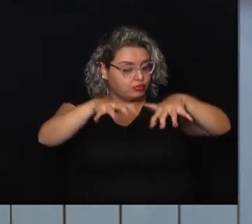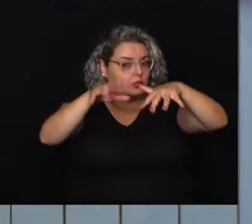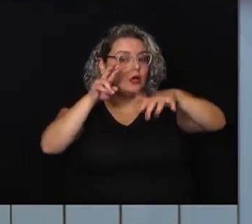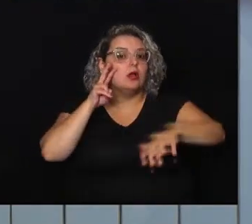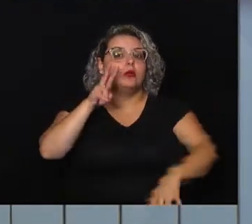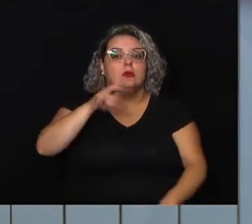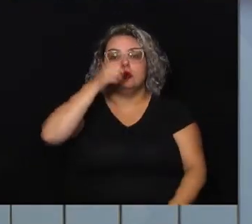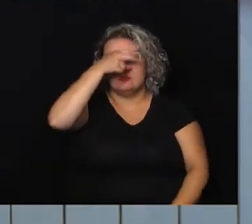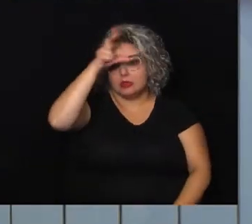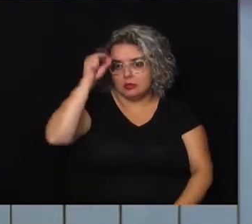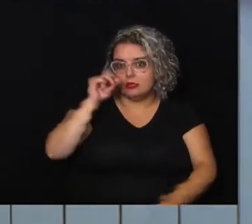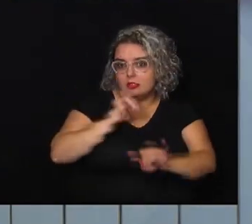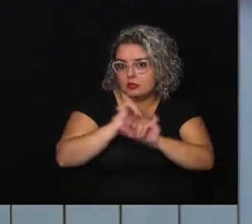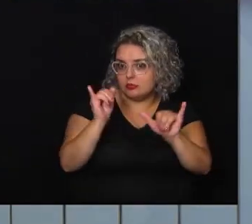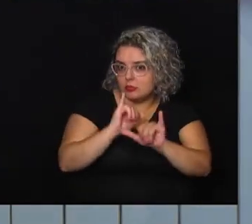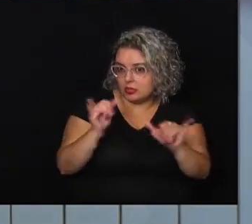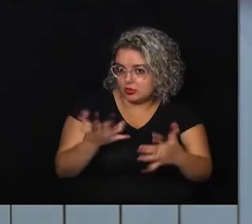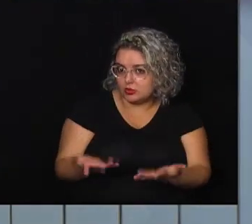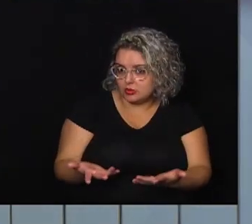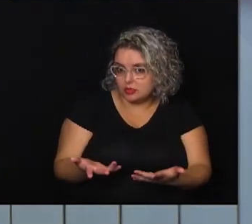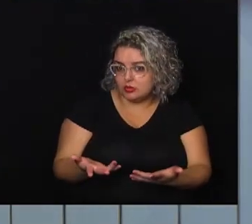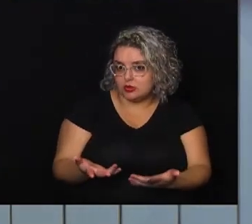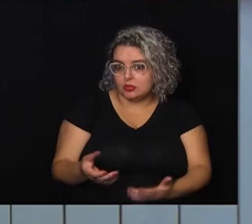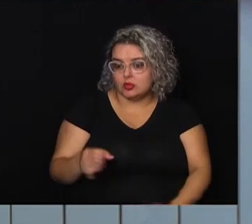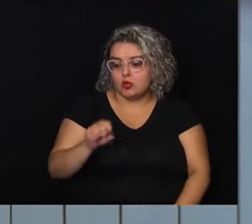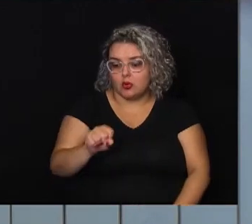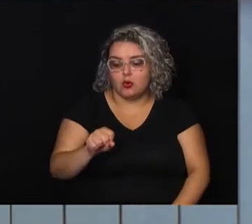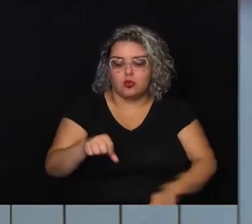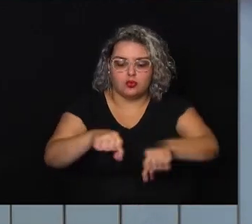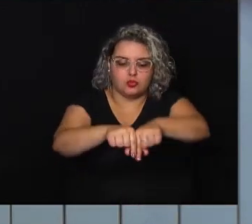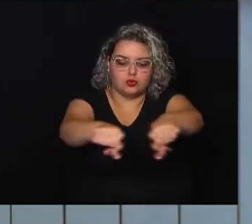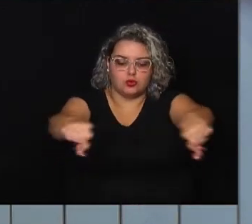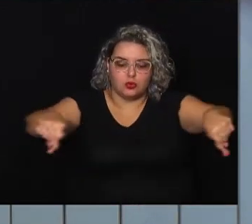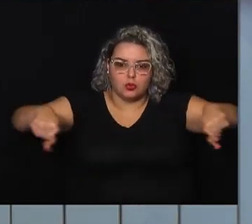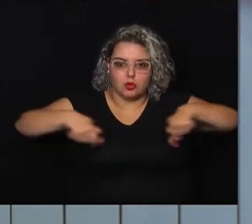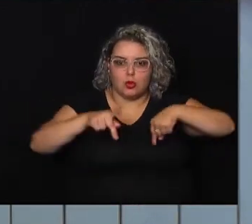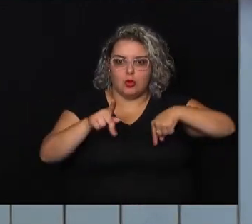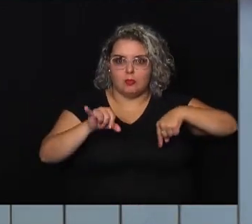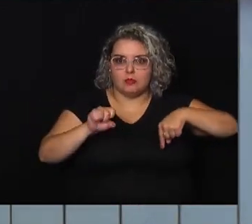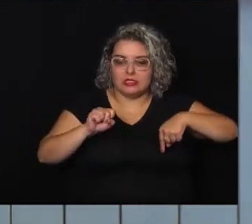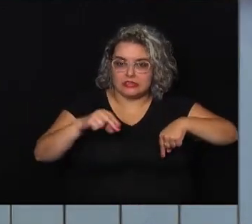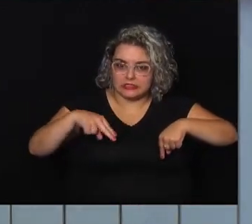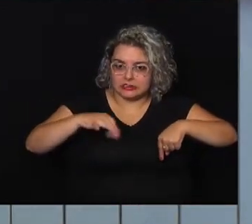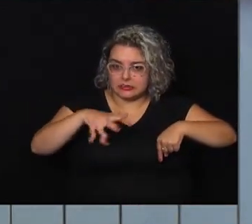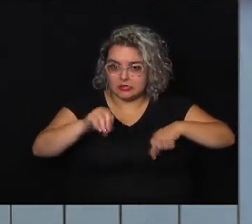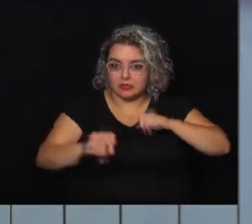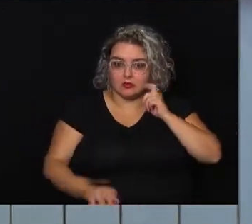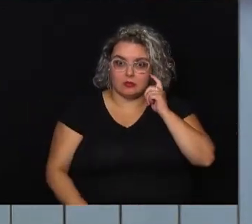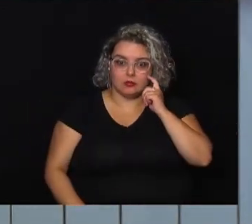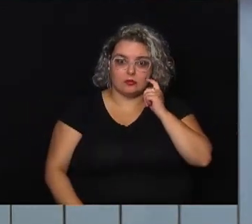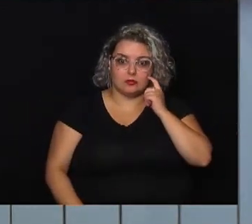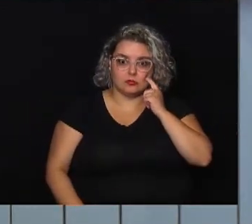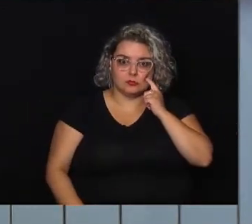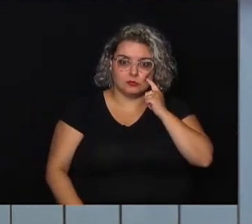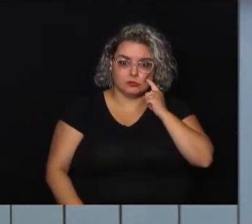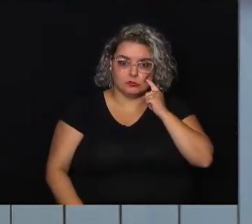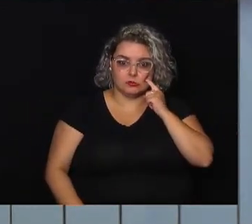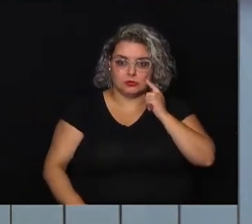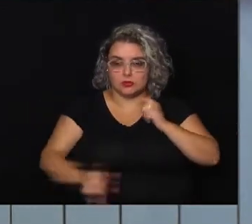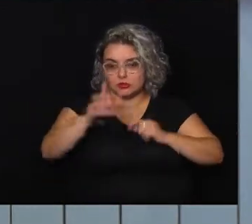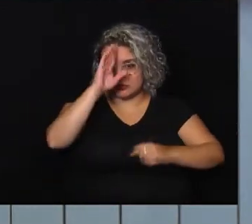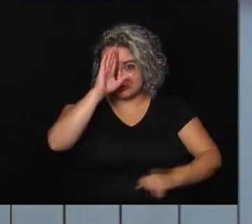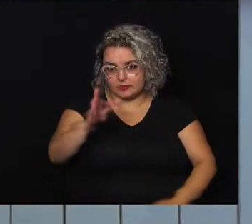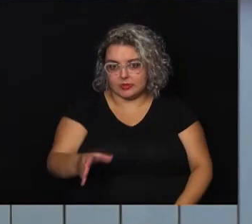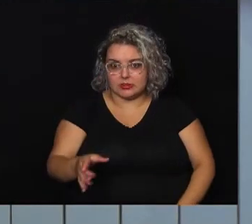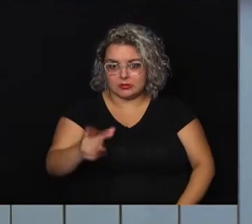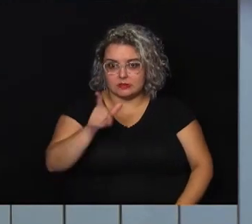divulgando, consta a construção de 8 piscinões na cabeceira dos principais córregos de